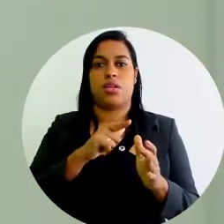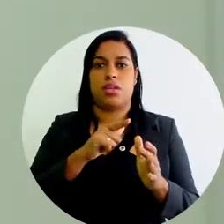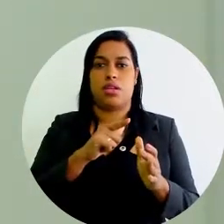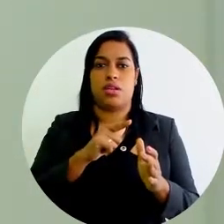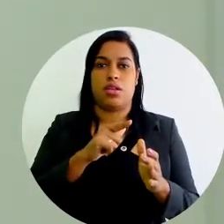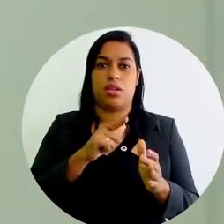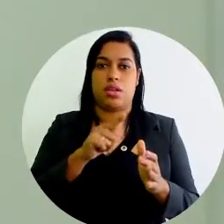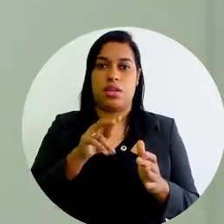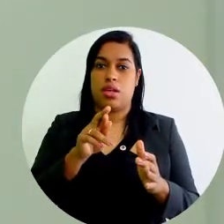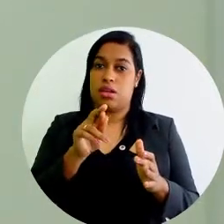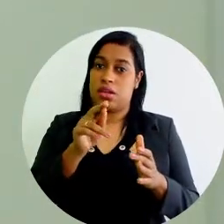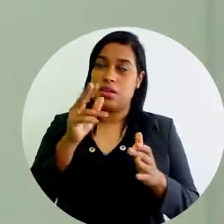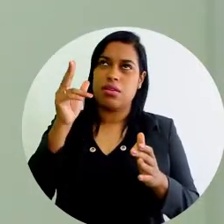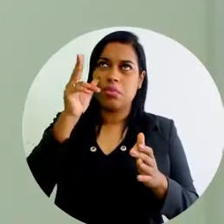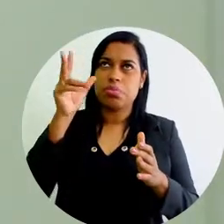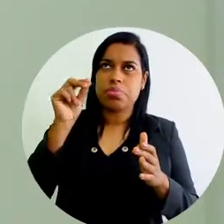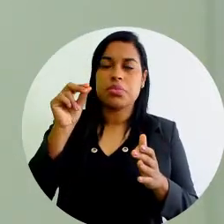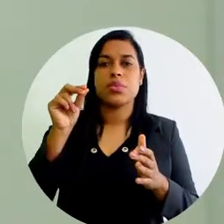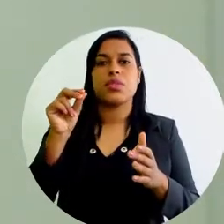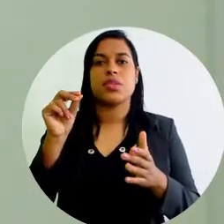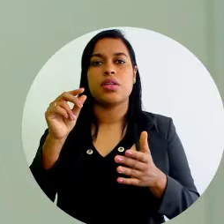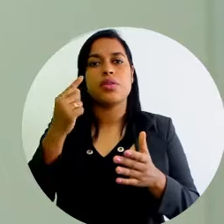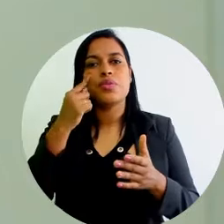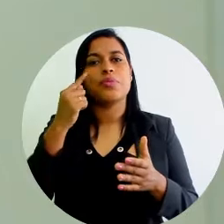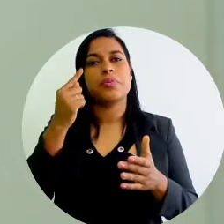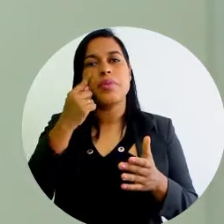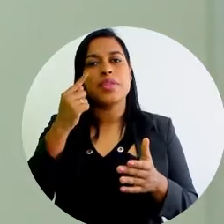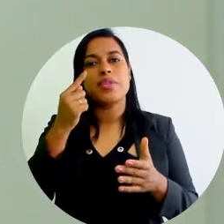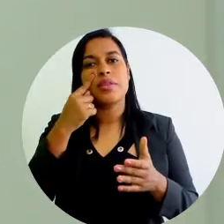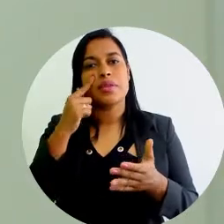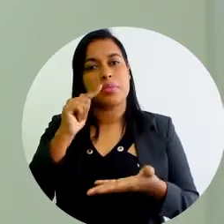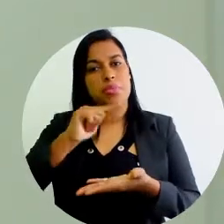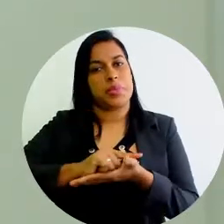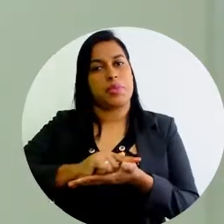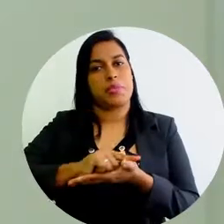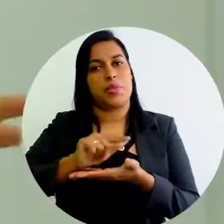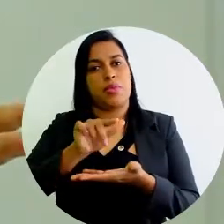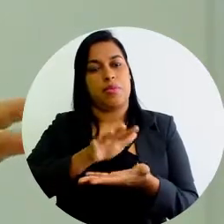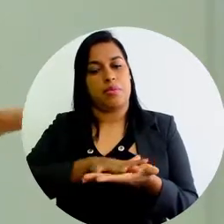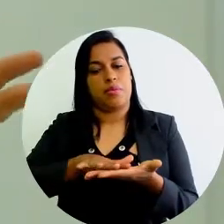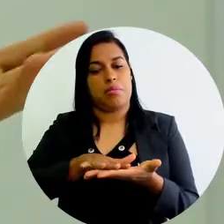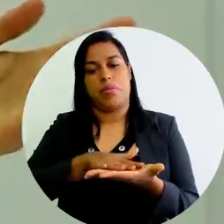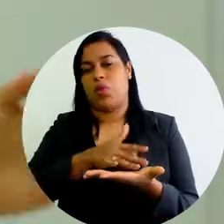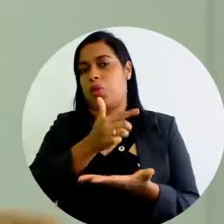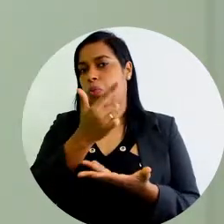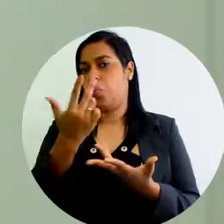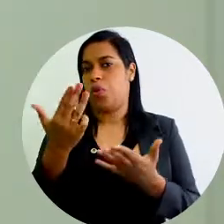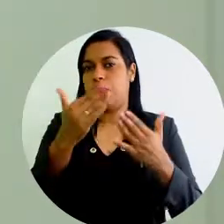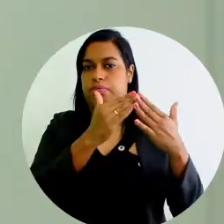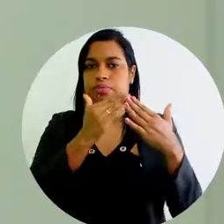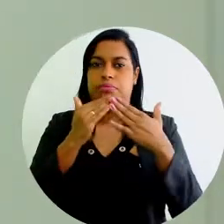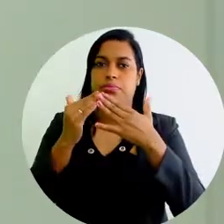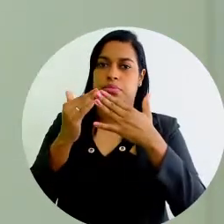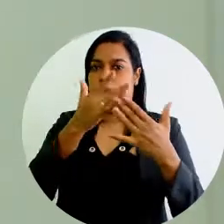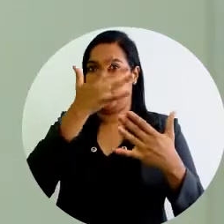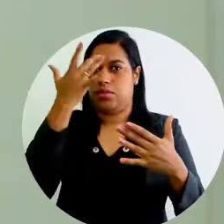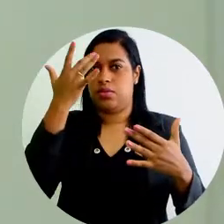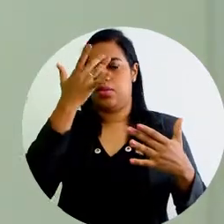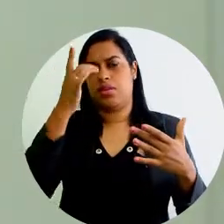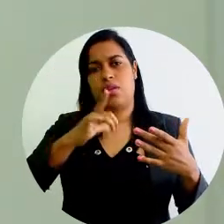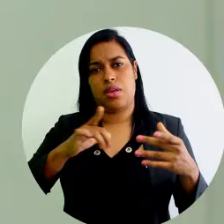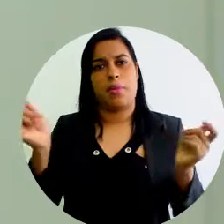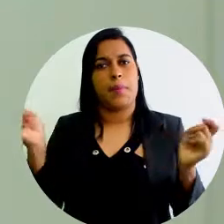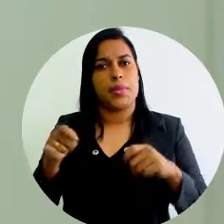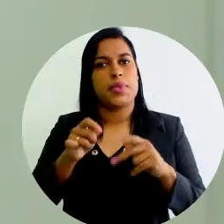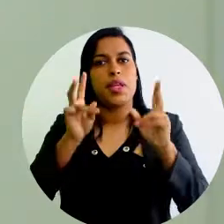consegue grafar as suas ideias e os seus pensamentos, assim como qualquer outra pessoa que tem